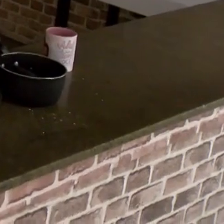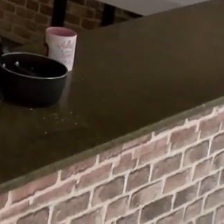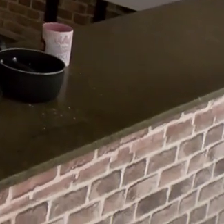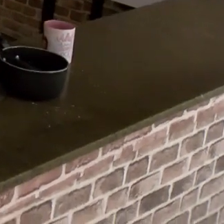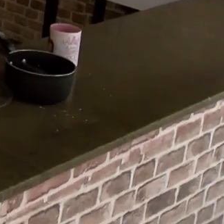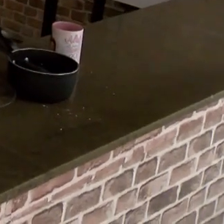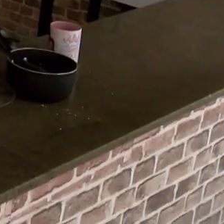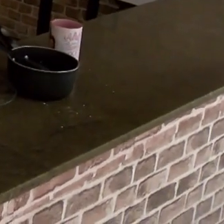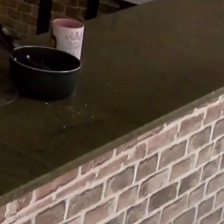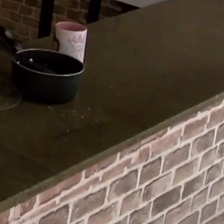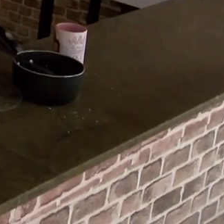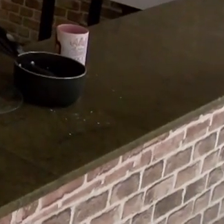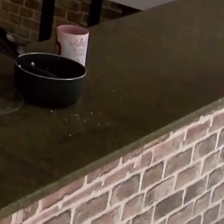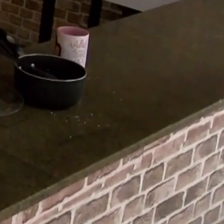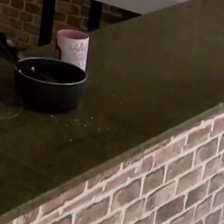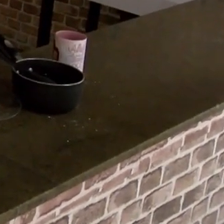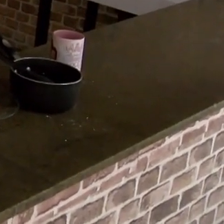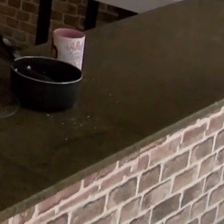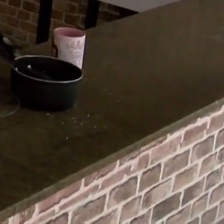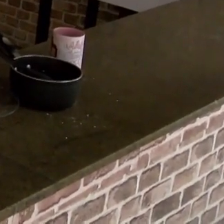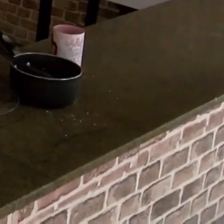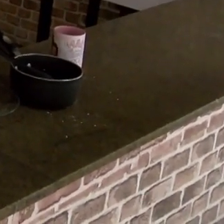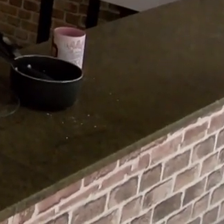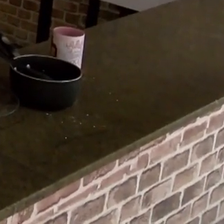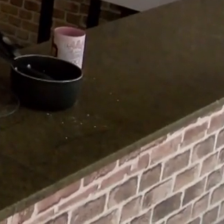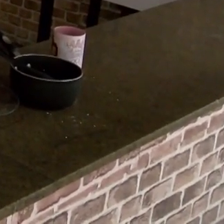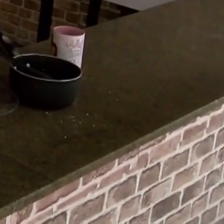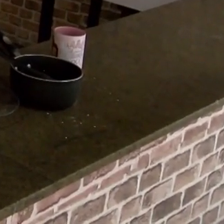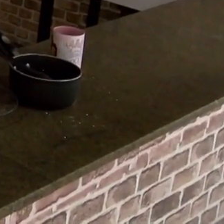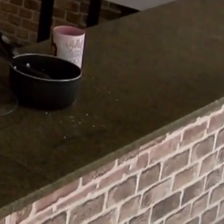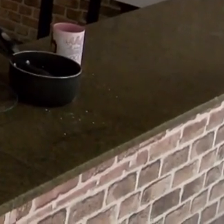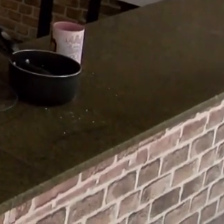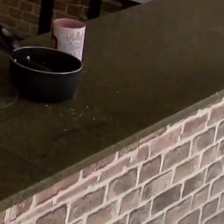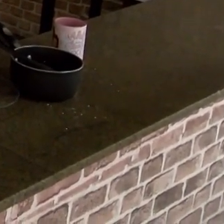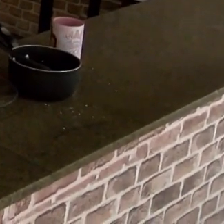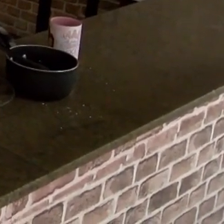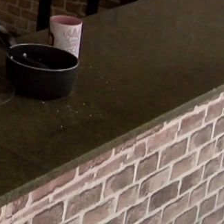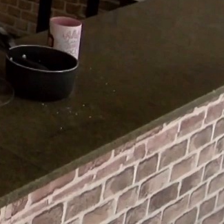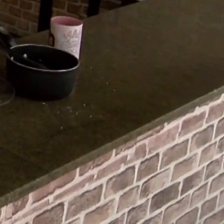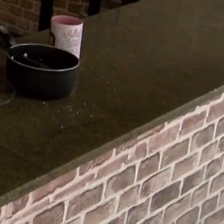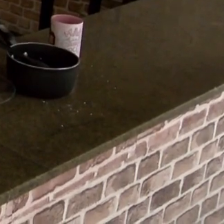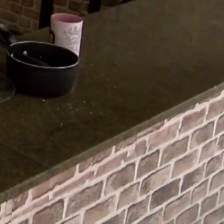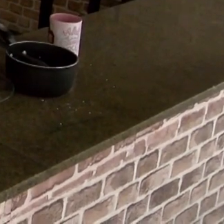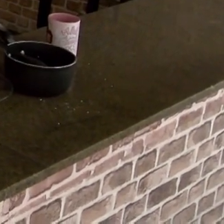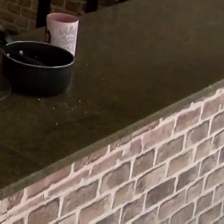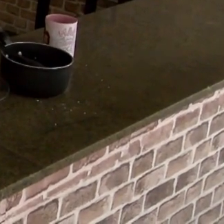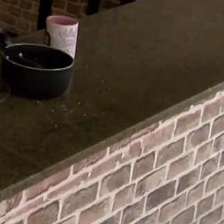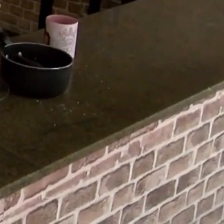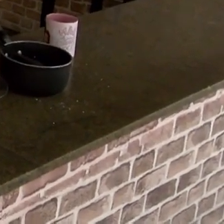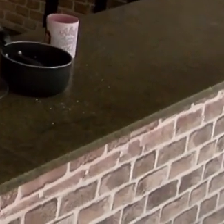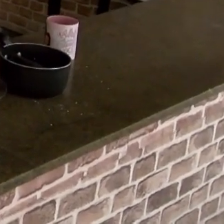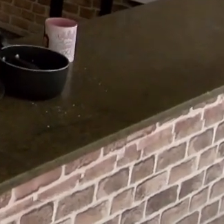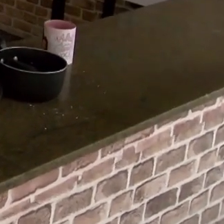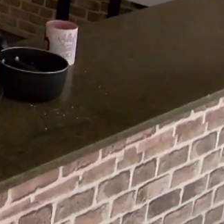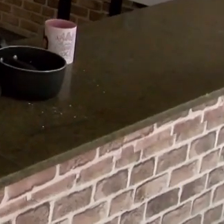ter muito cuidado, né, Tião? E chamar um adulto. Um adulto. A gente não